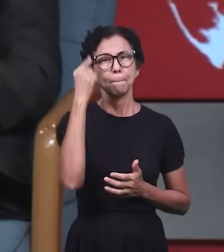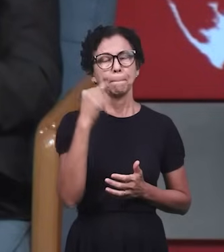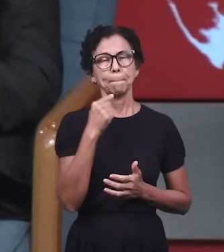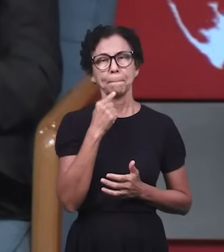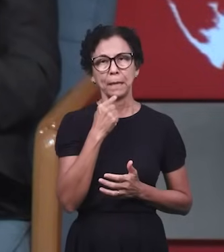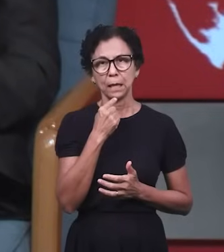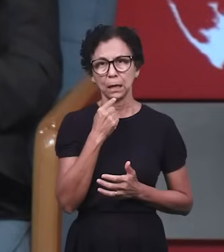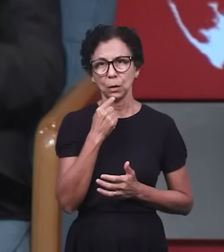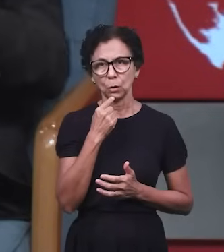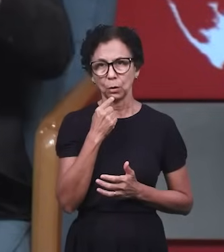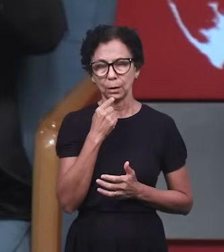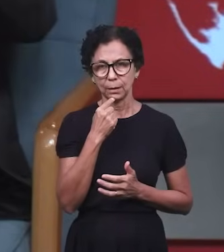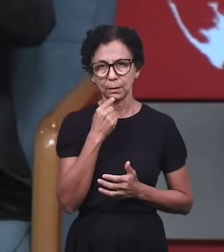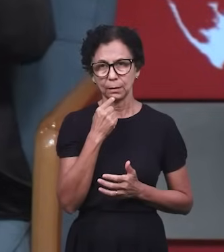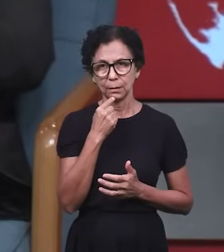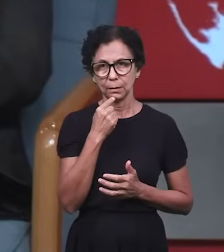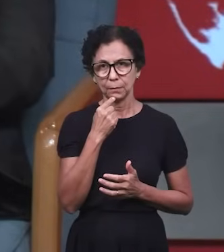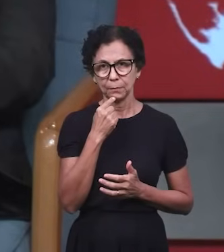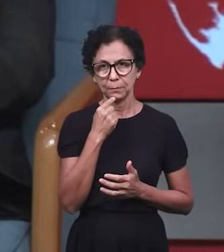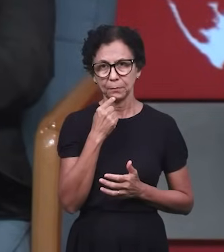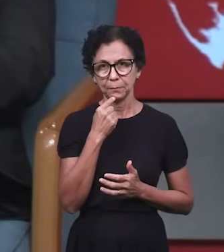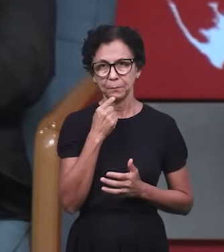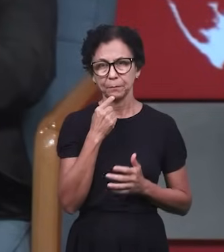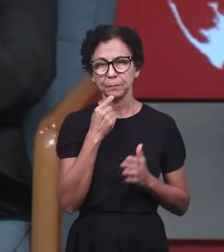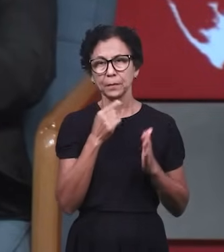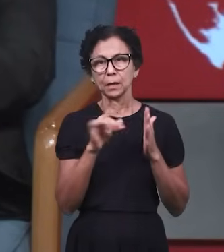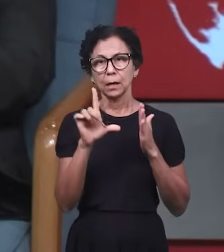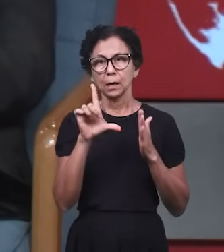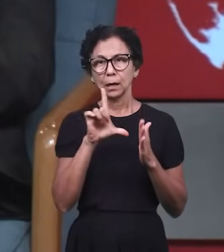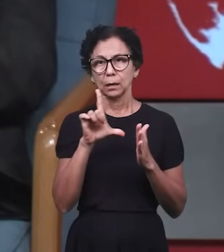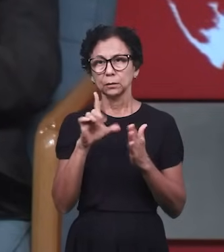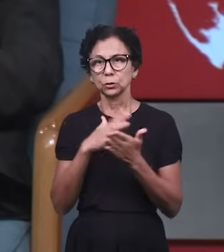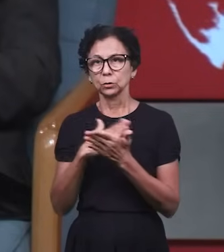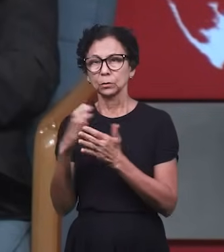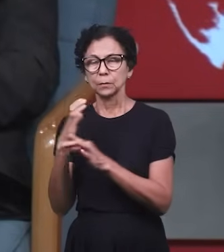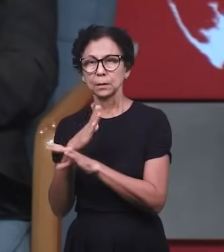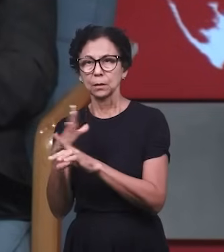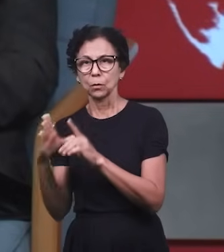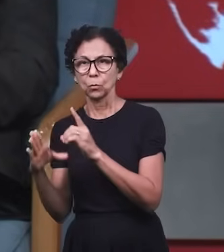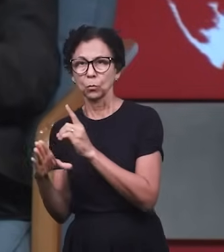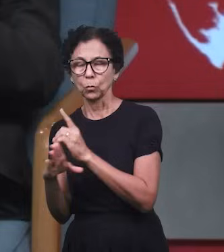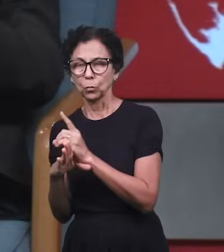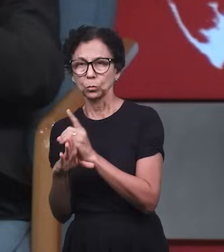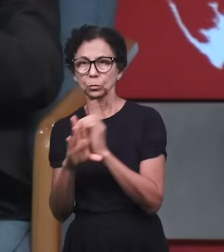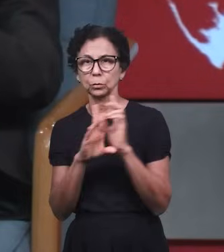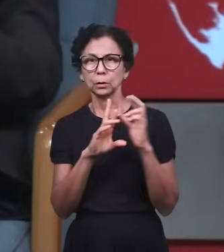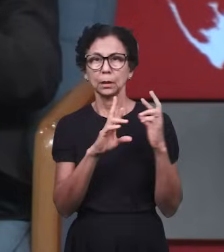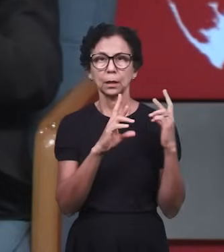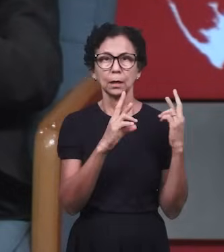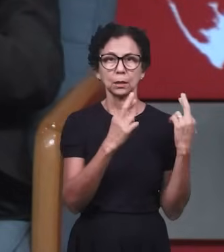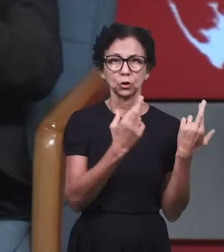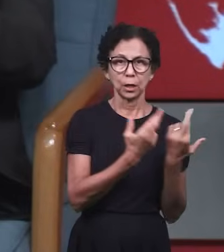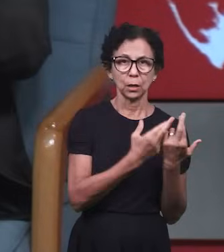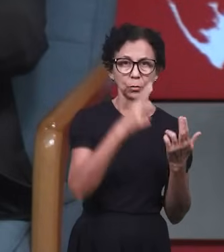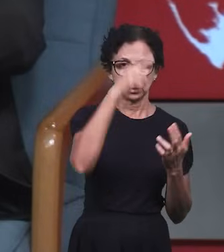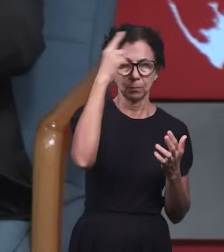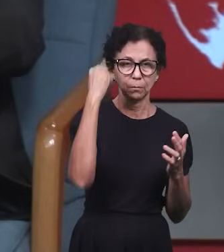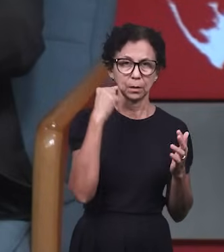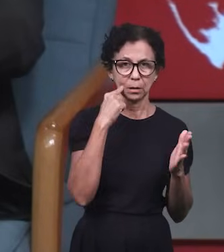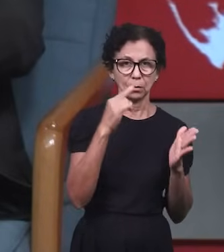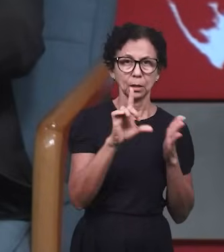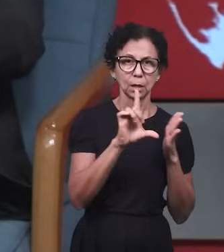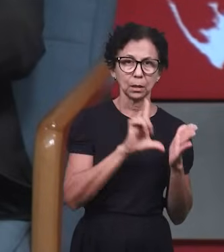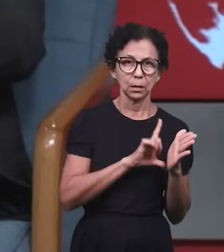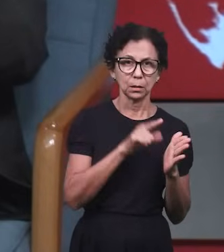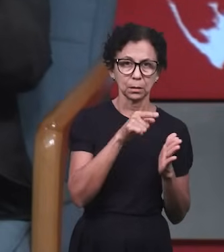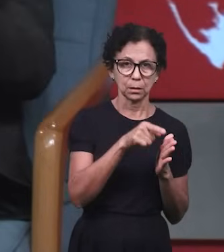são para se ter os dons, para se entregar lá no culto. Não, não é. Pode acontecer de durante